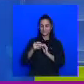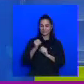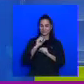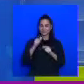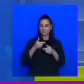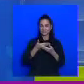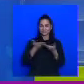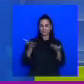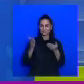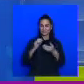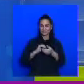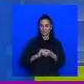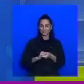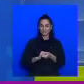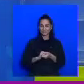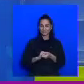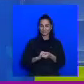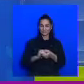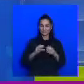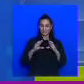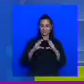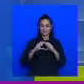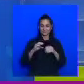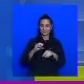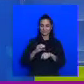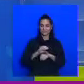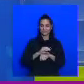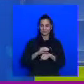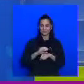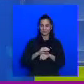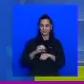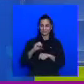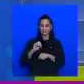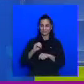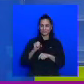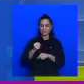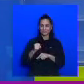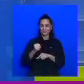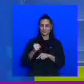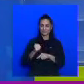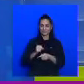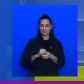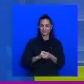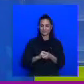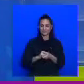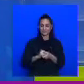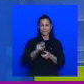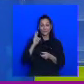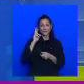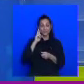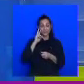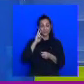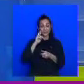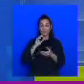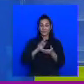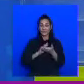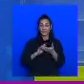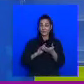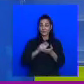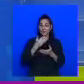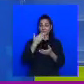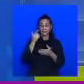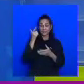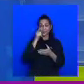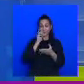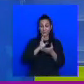sorte. Bola cinza, número 08, cinza 08. Lembrando, na Loto Fácil você